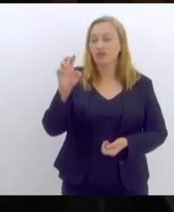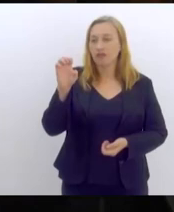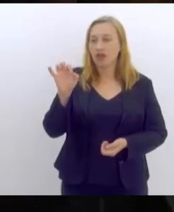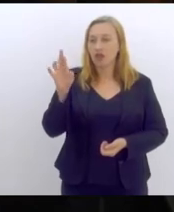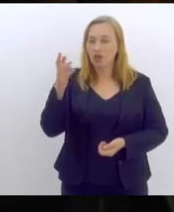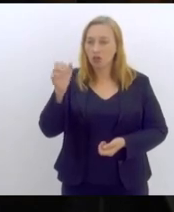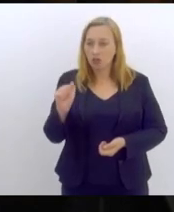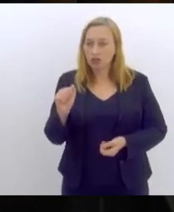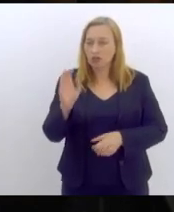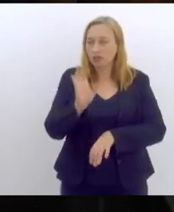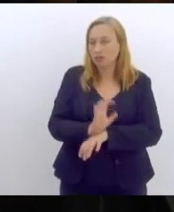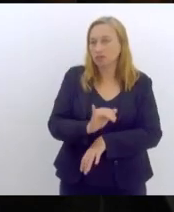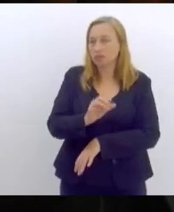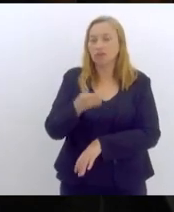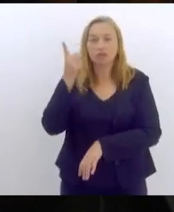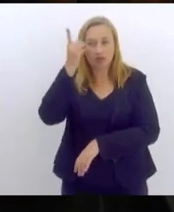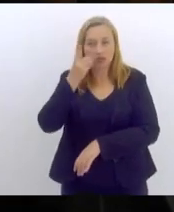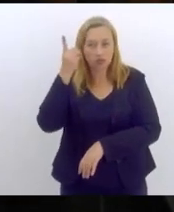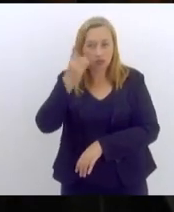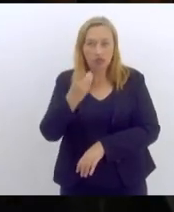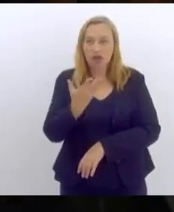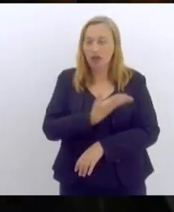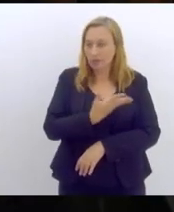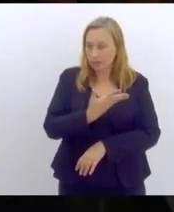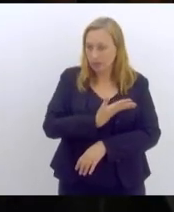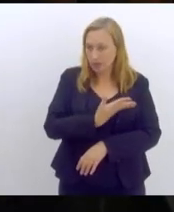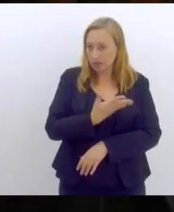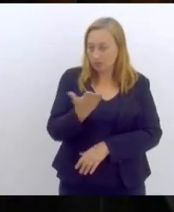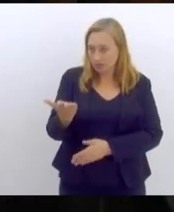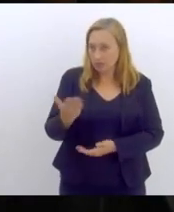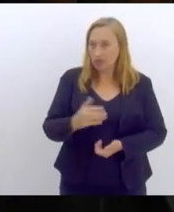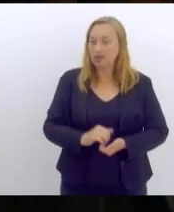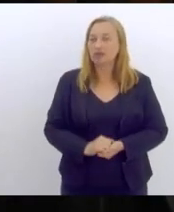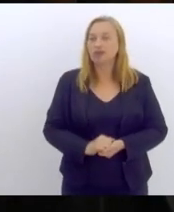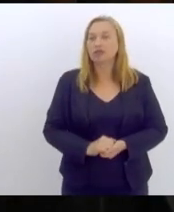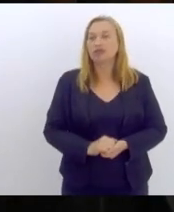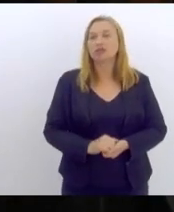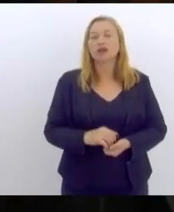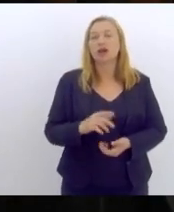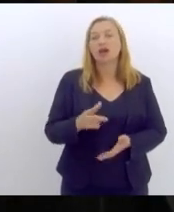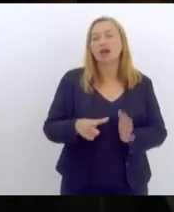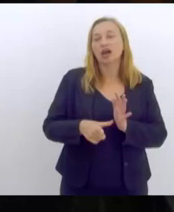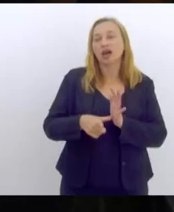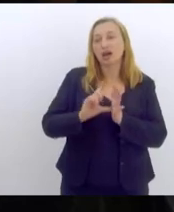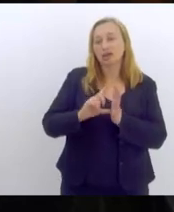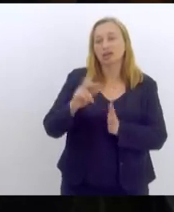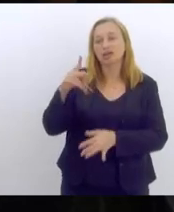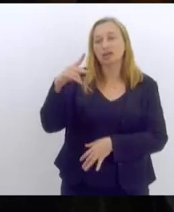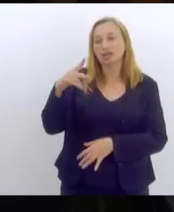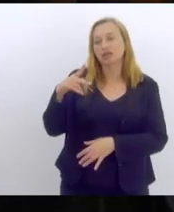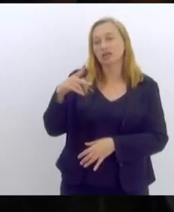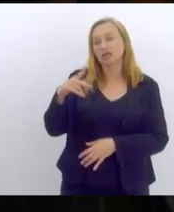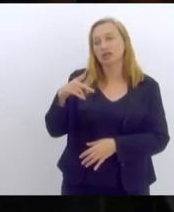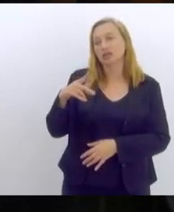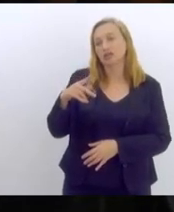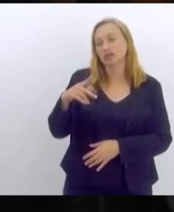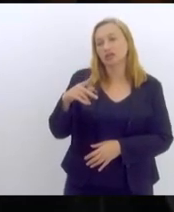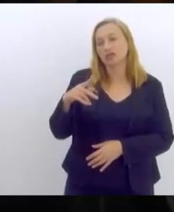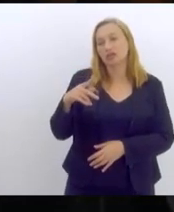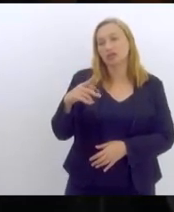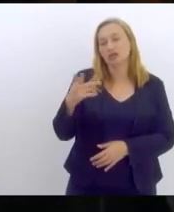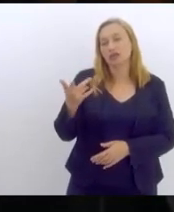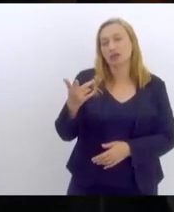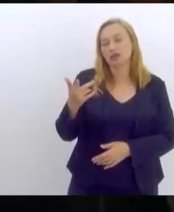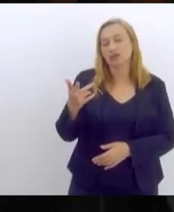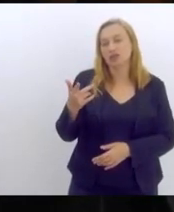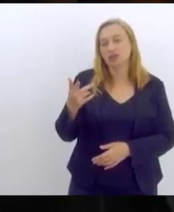agora estadual, nossa colega, até algum tempo ativa vereadora, Niterói tem uma atividade ligada às